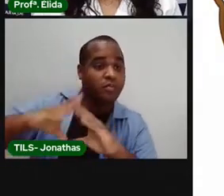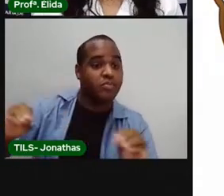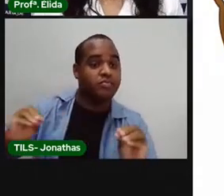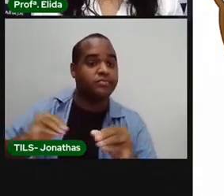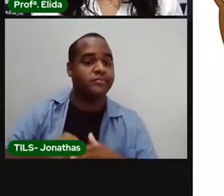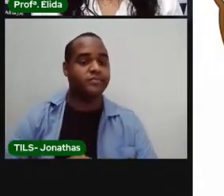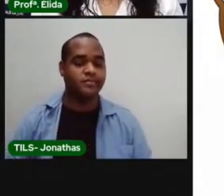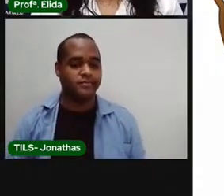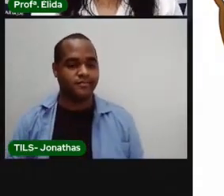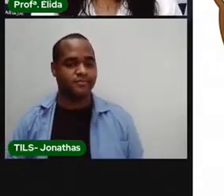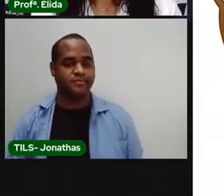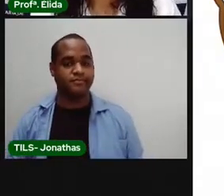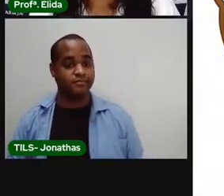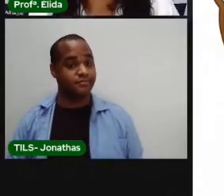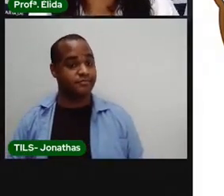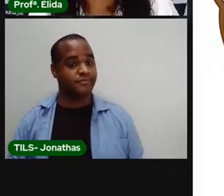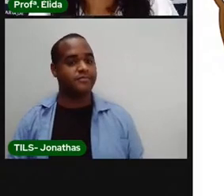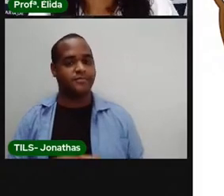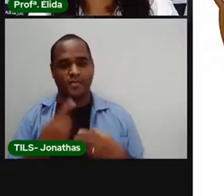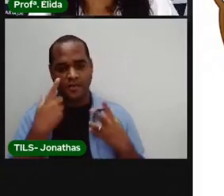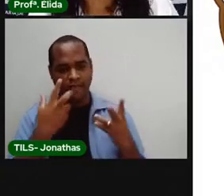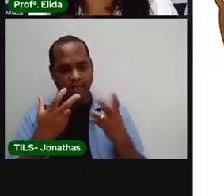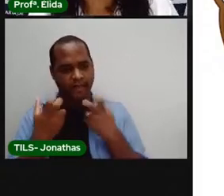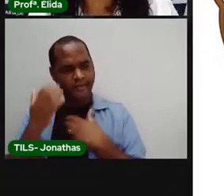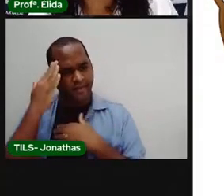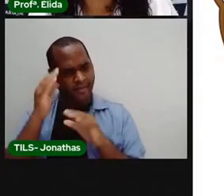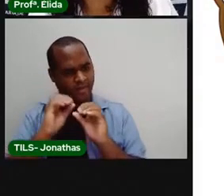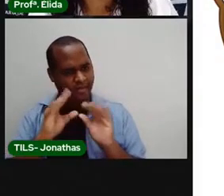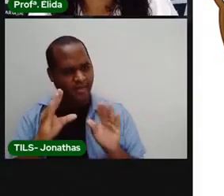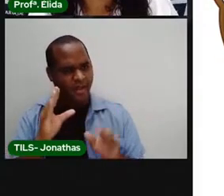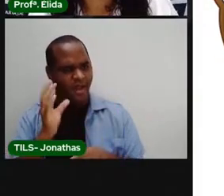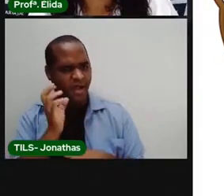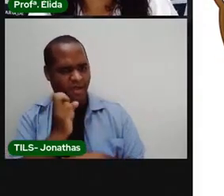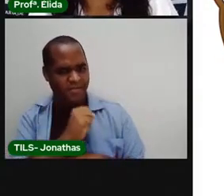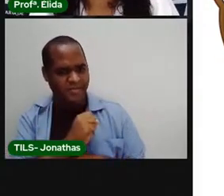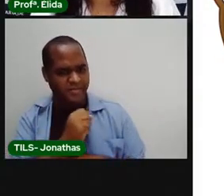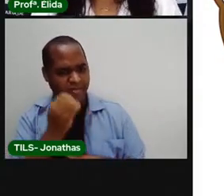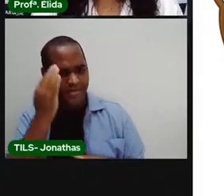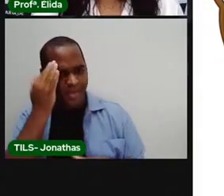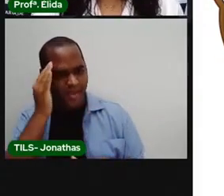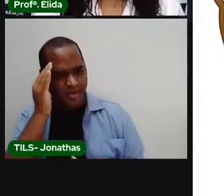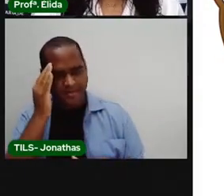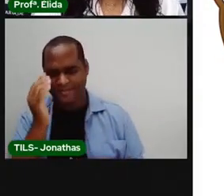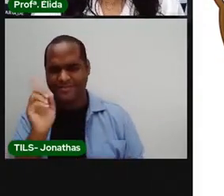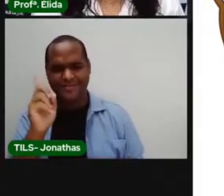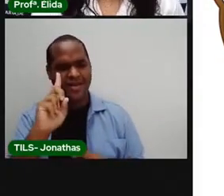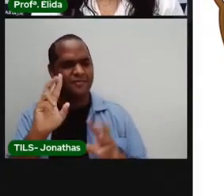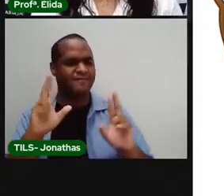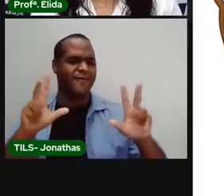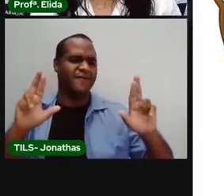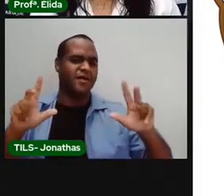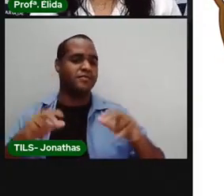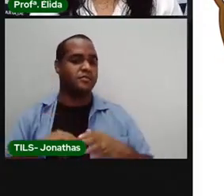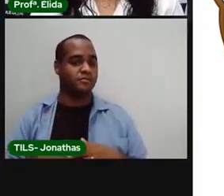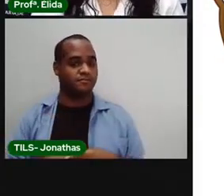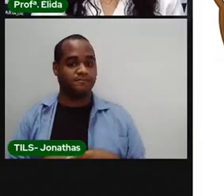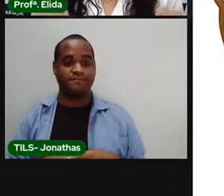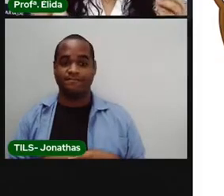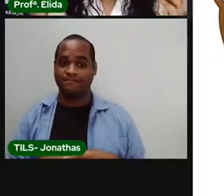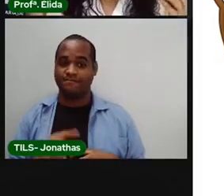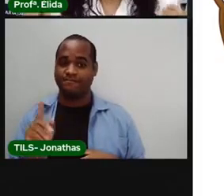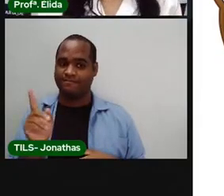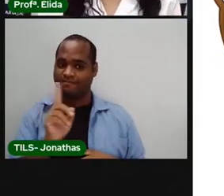unindo. Dá para as pessoas entenderem isso? Não. Por isso,